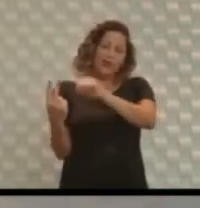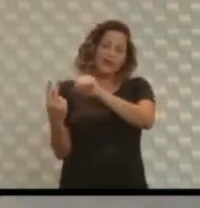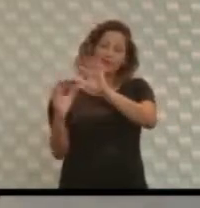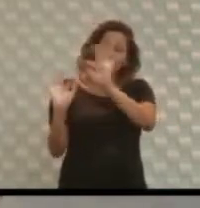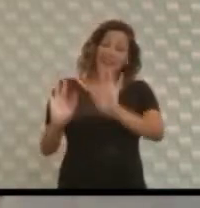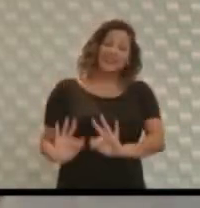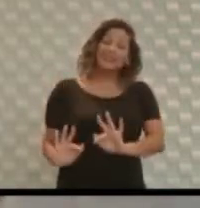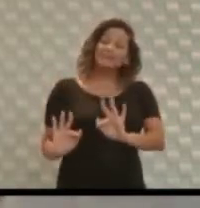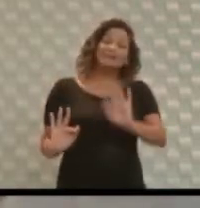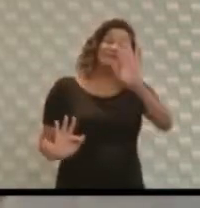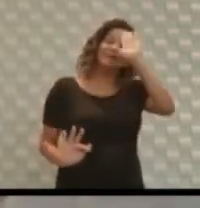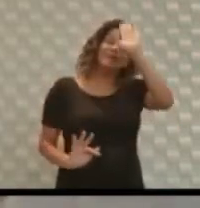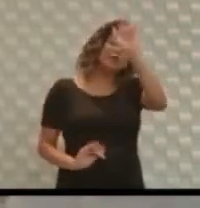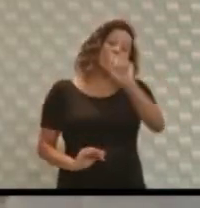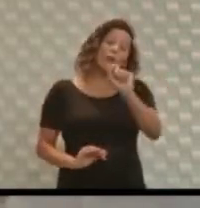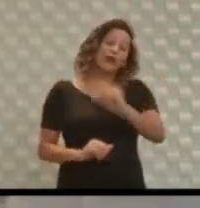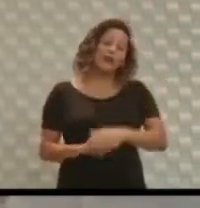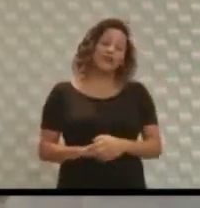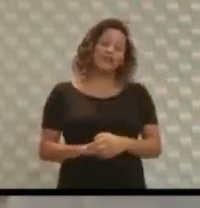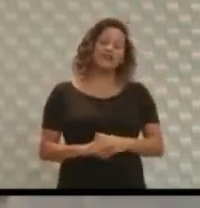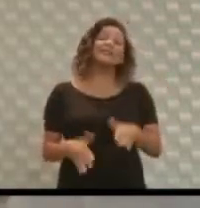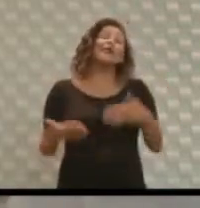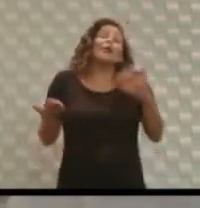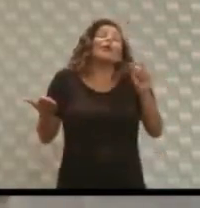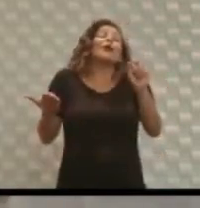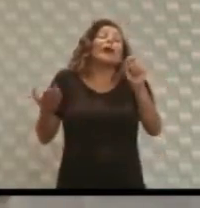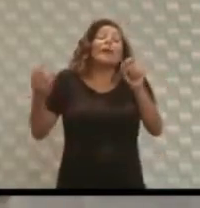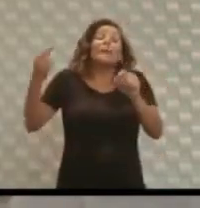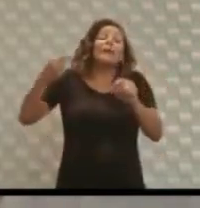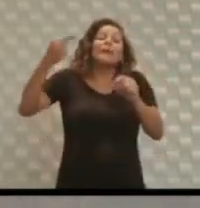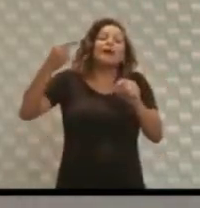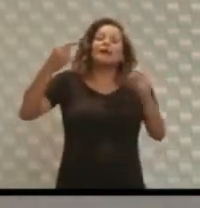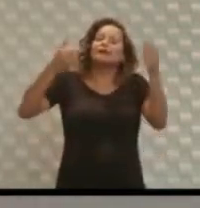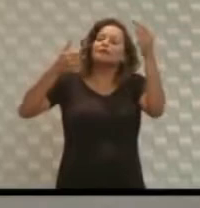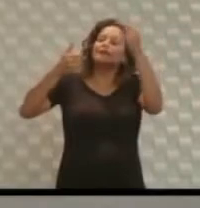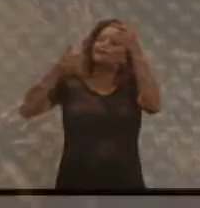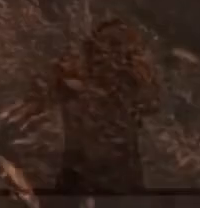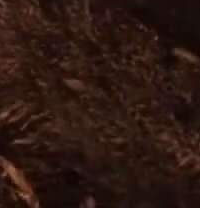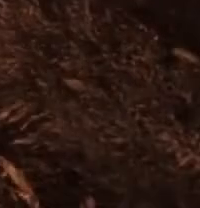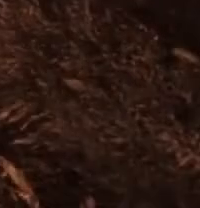ser quem? Tem que ser o primeiro lugar.